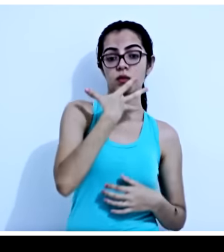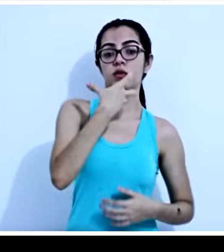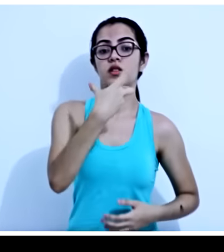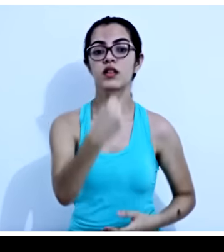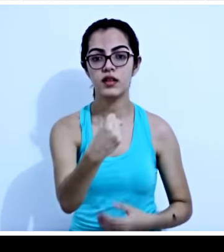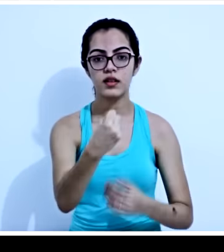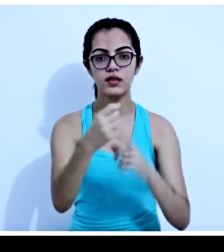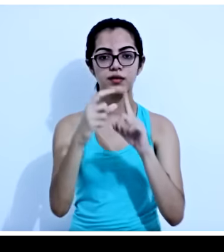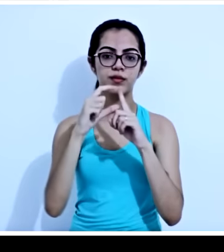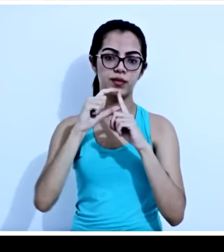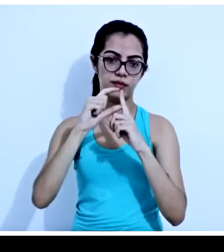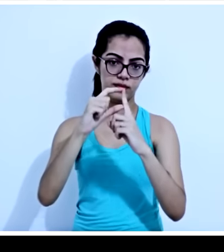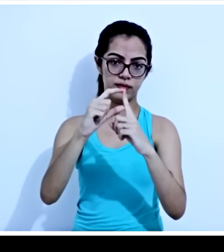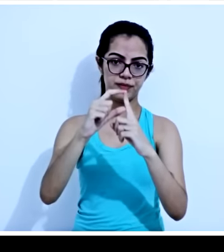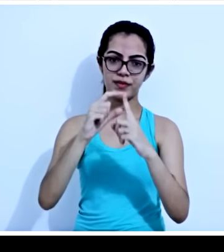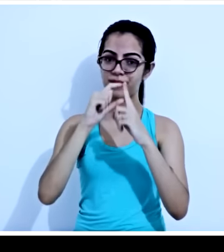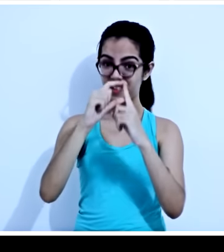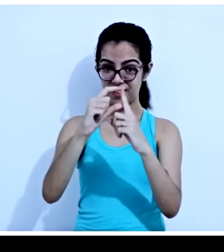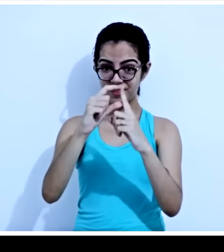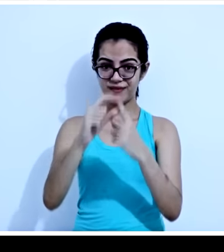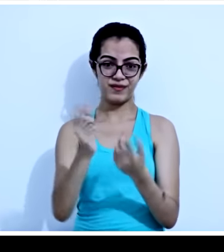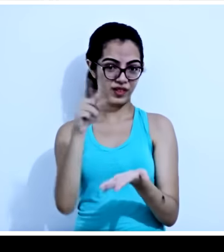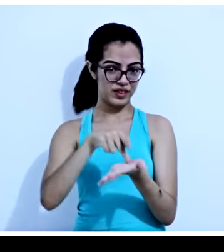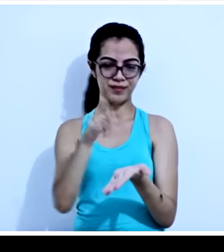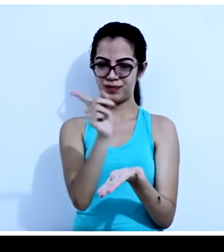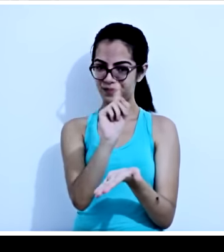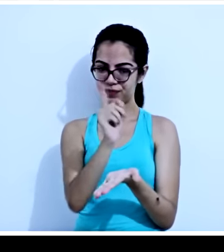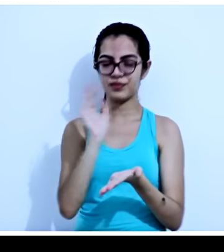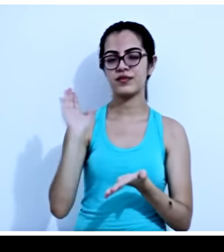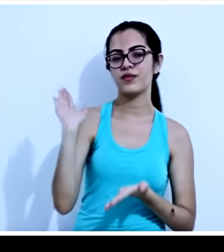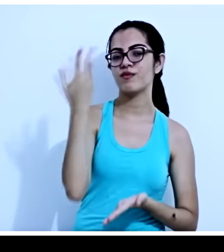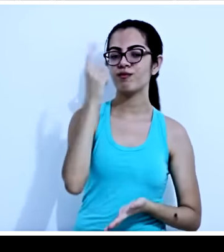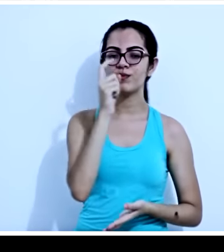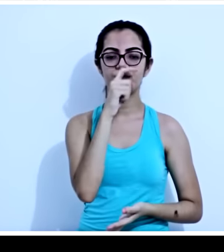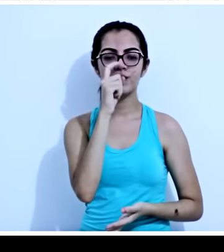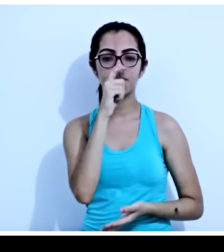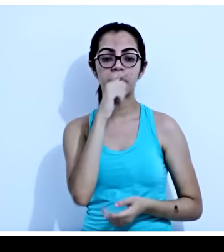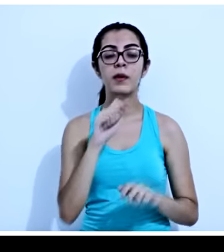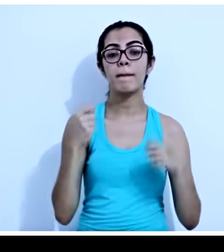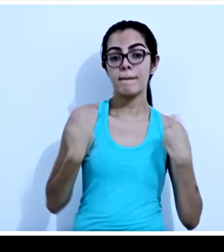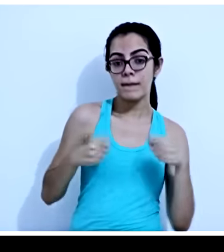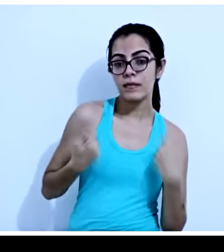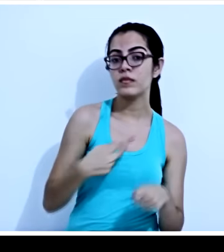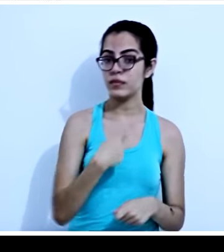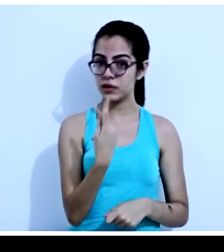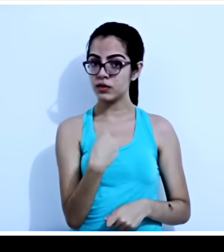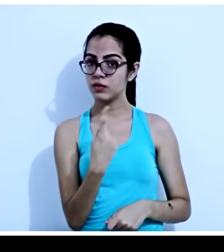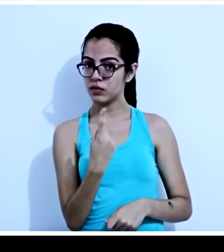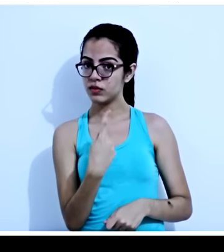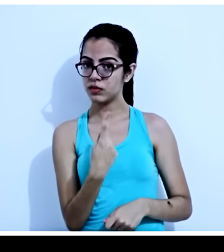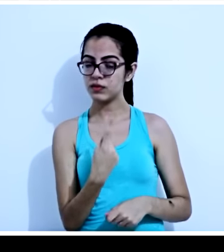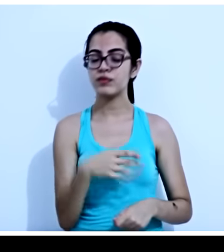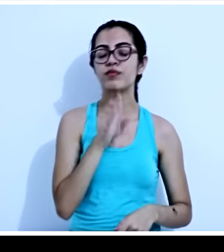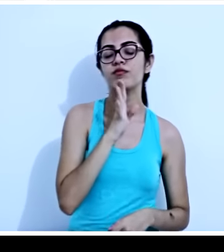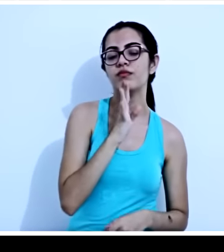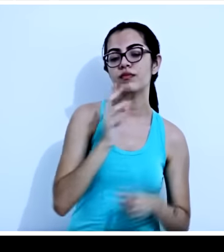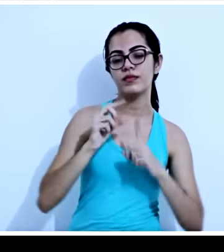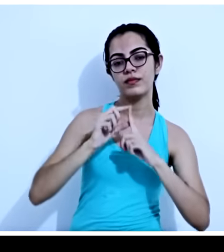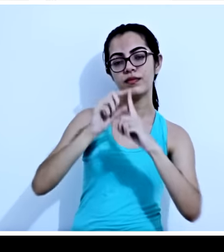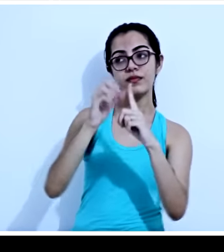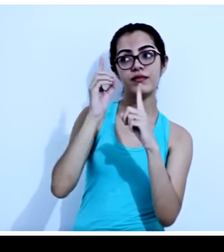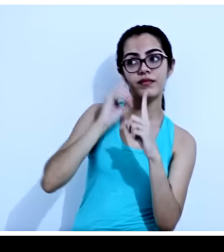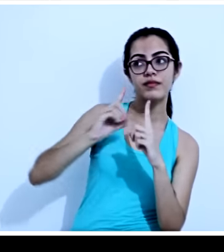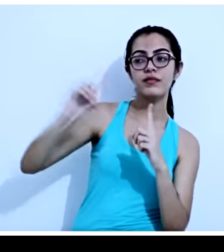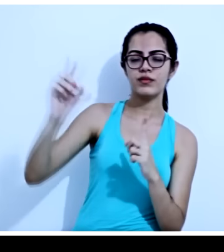essas palavras que não são reais. Precisamos conhecer a palavra verdadeira e precisamos praticar essa